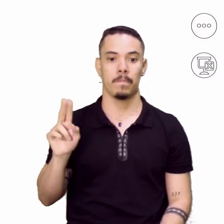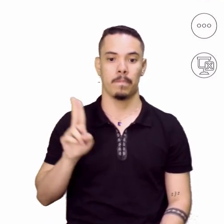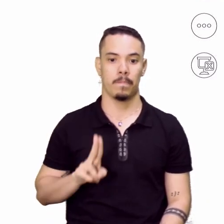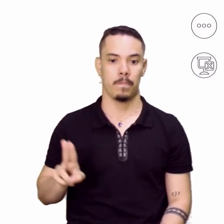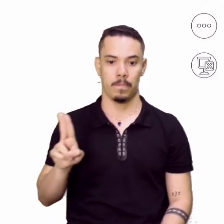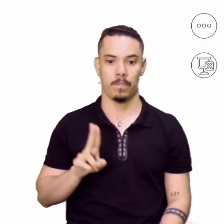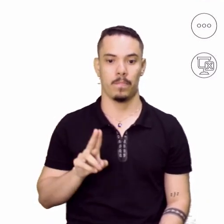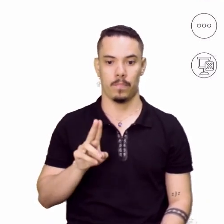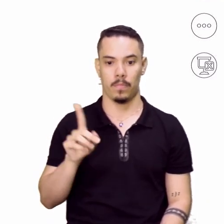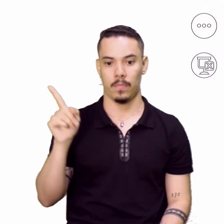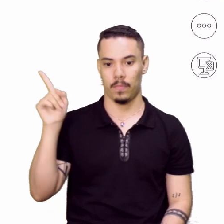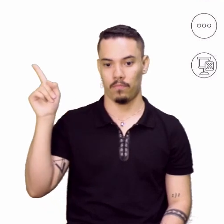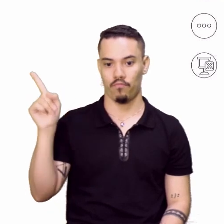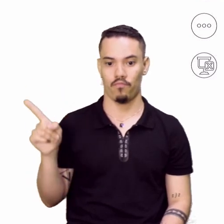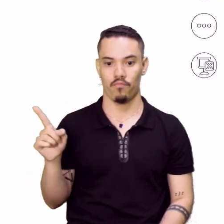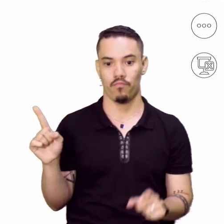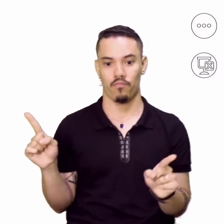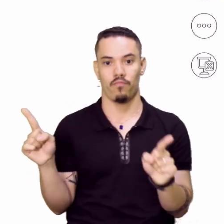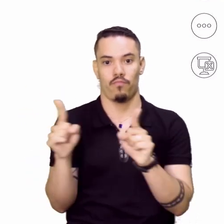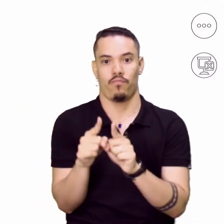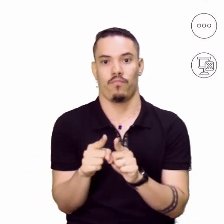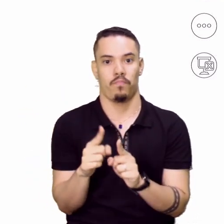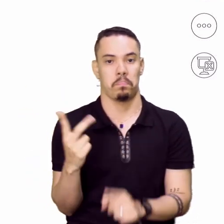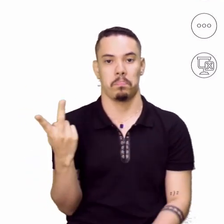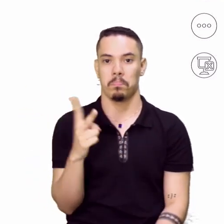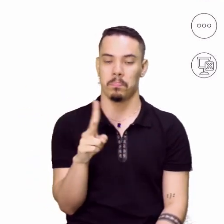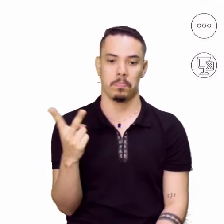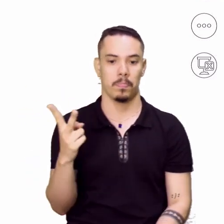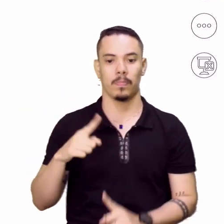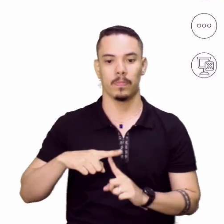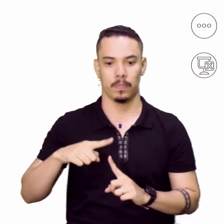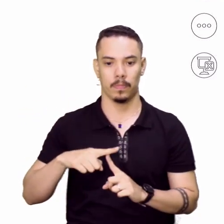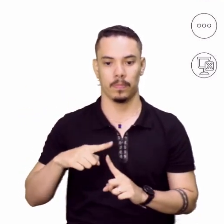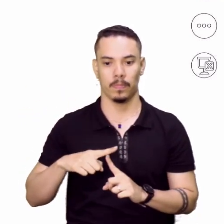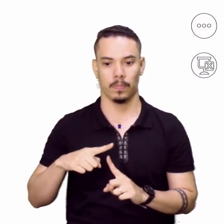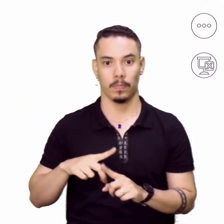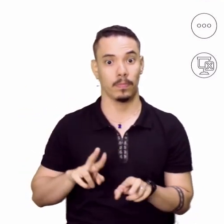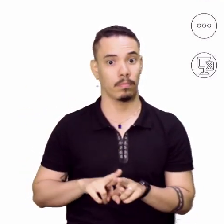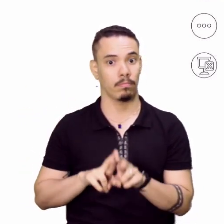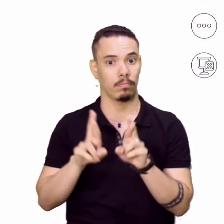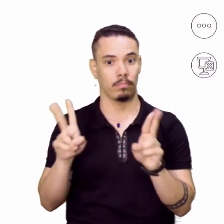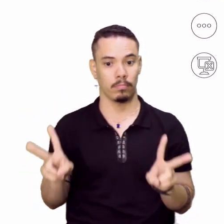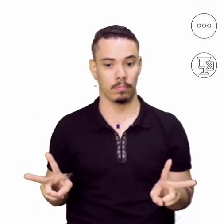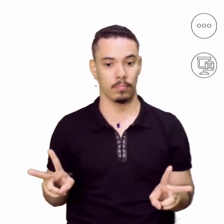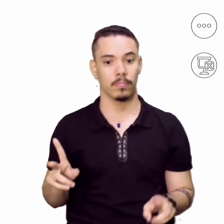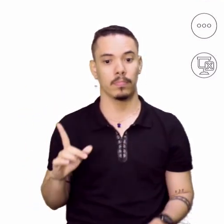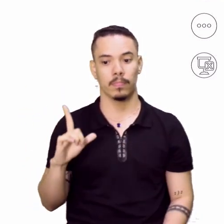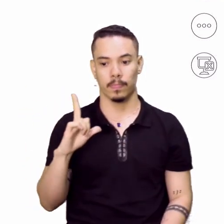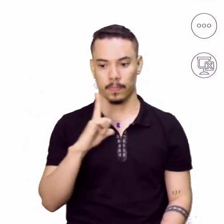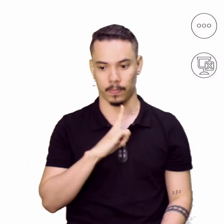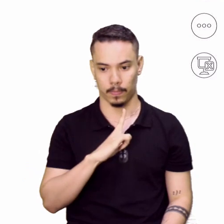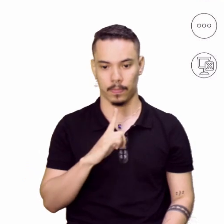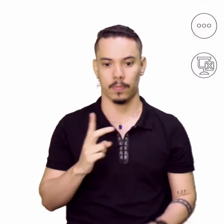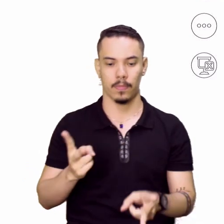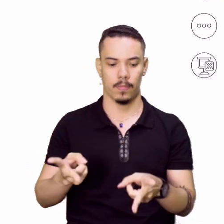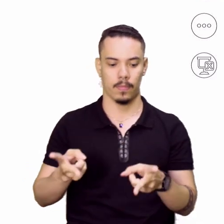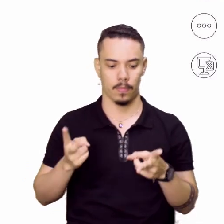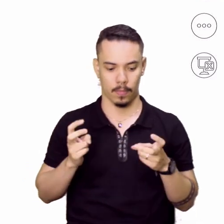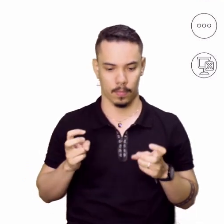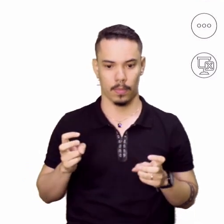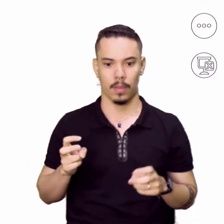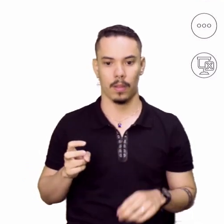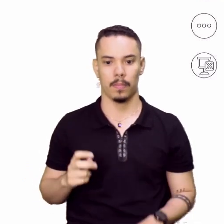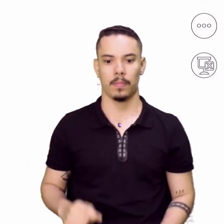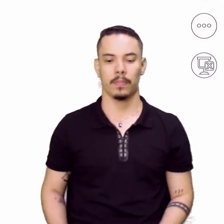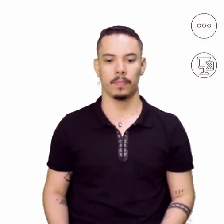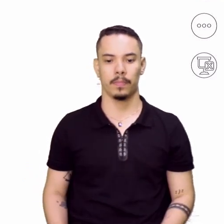Will not ou a palavra Won tem uma diferença entre os dois tem né você percebe que você vai embora